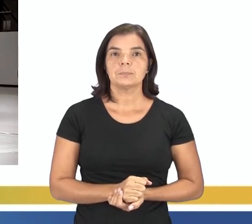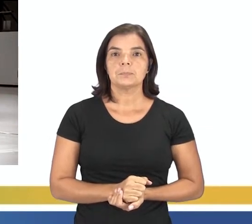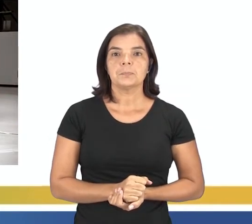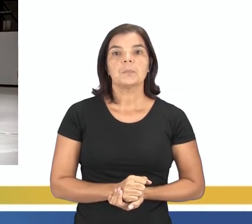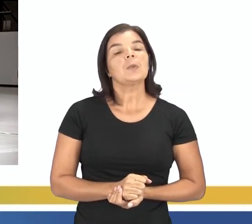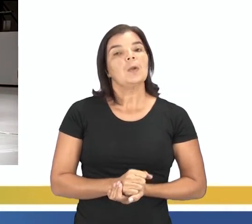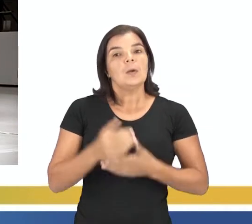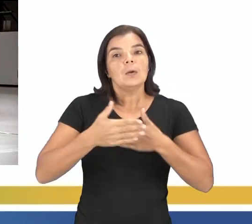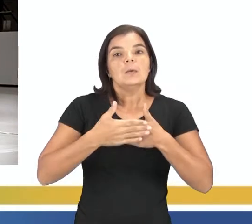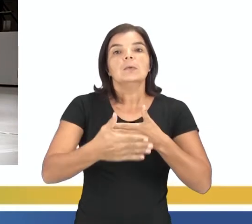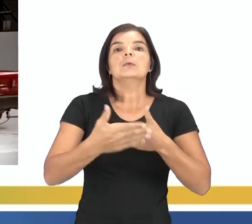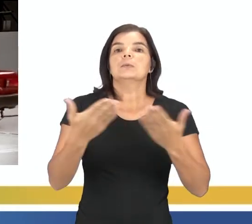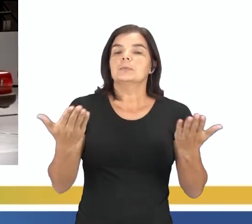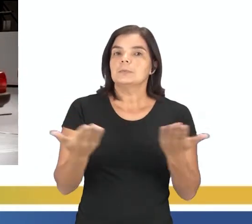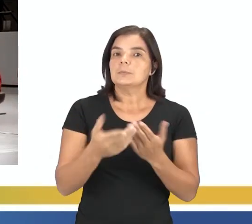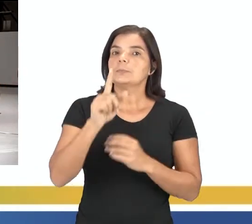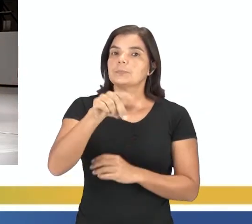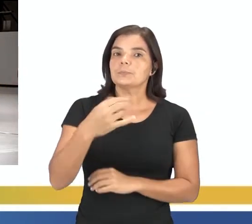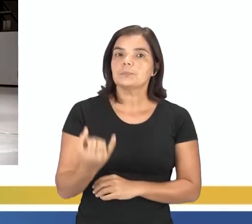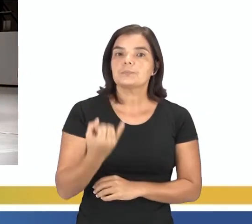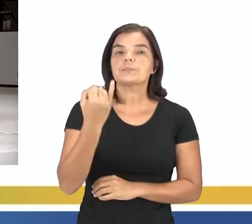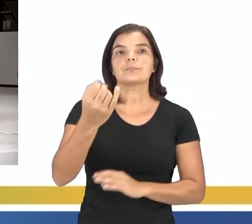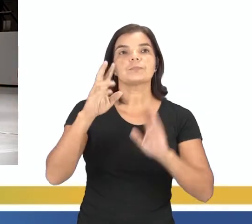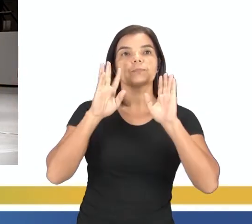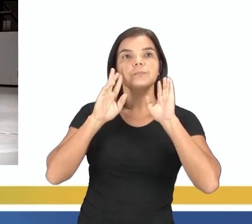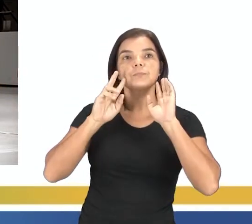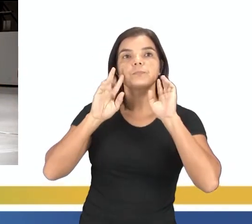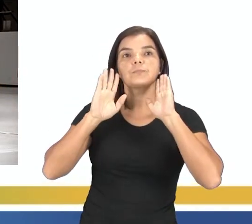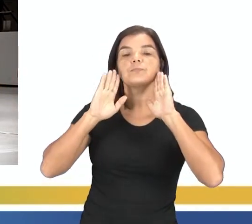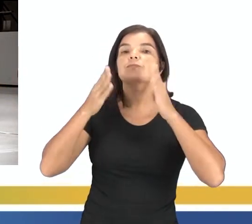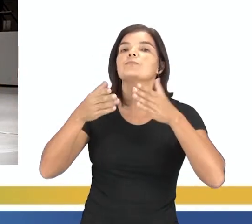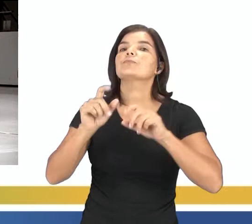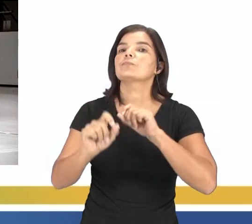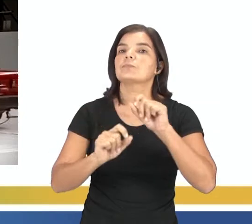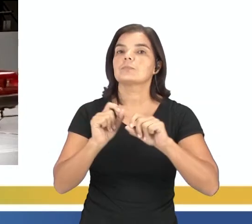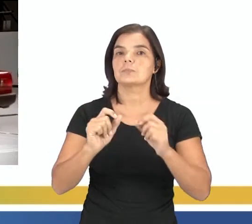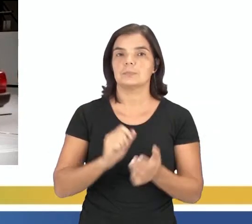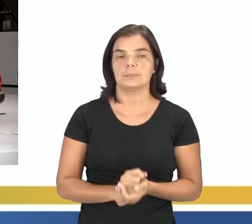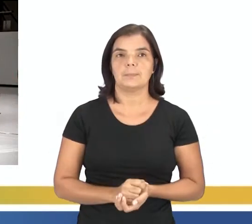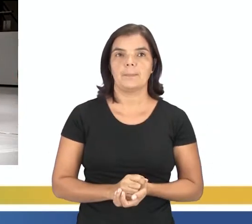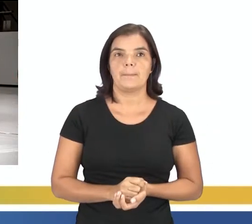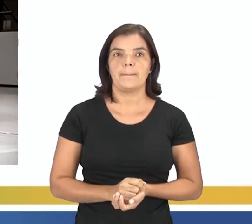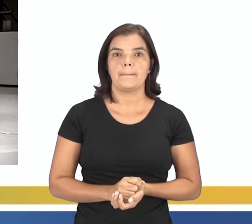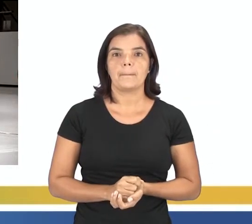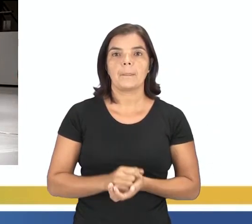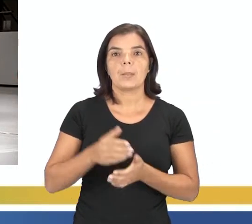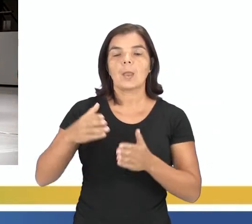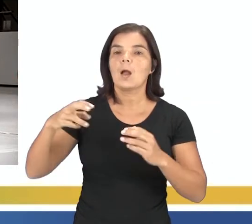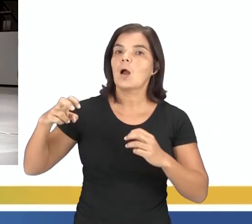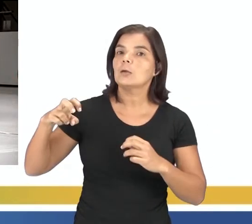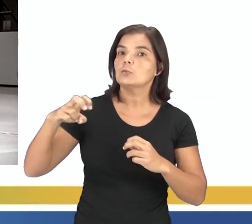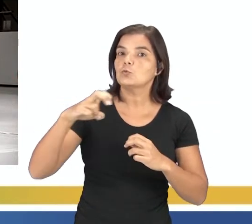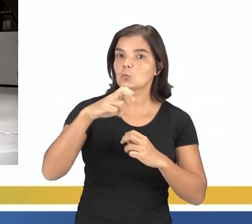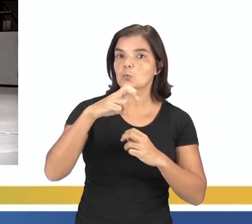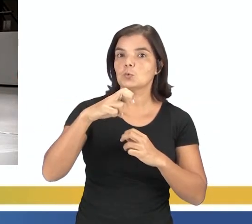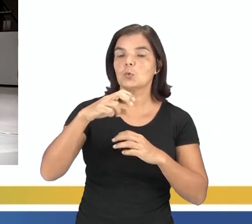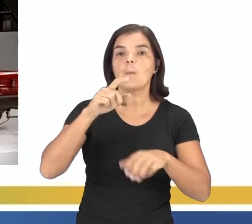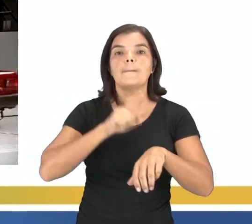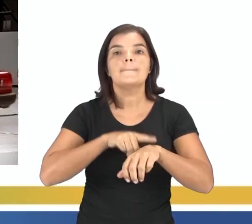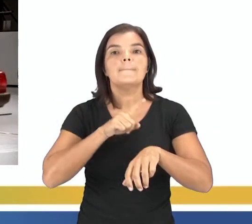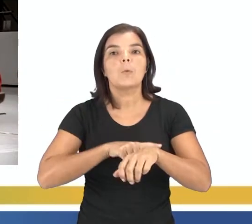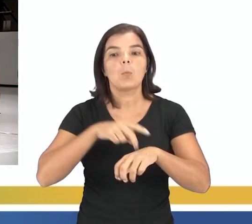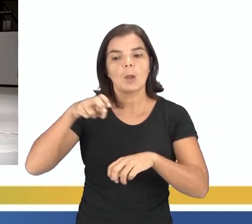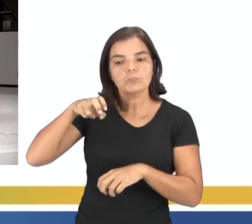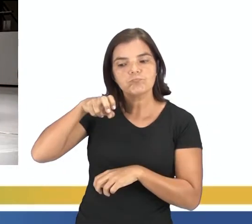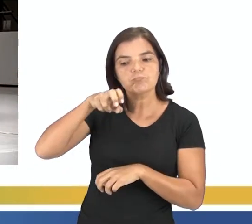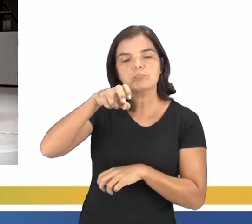Dando sequência, então, é importante frisar para vocês o seguinte: a direção e o sentido do momento